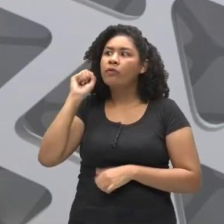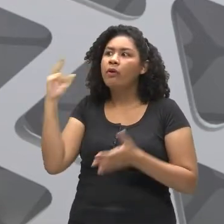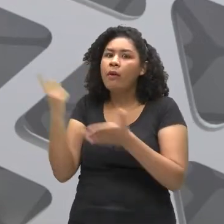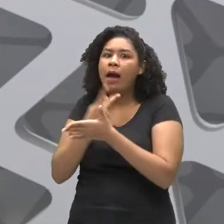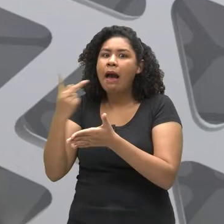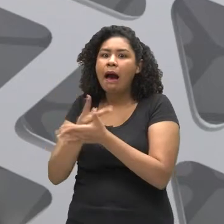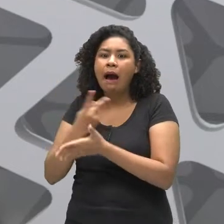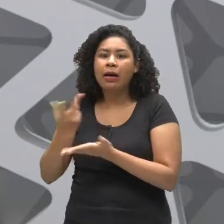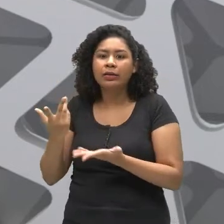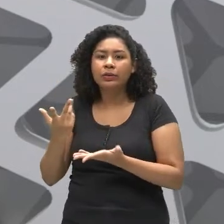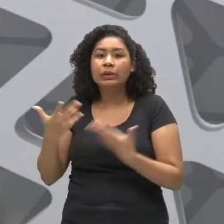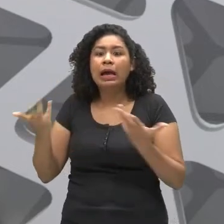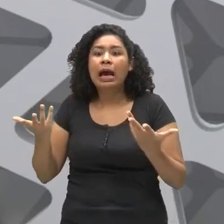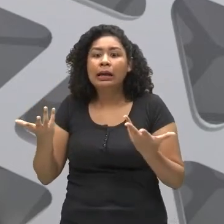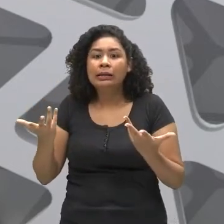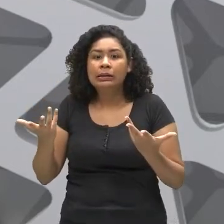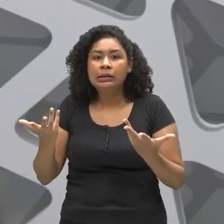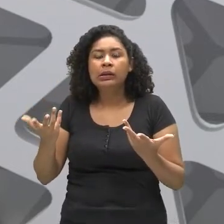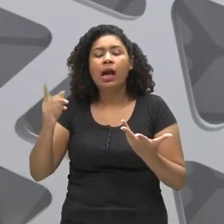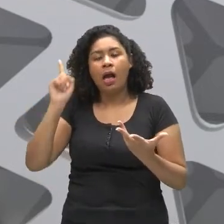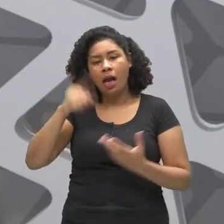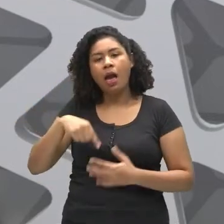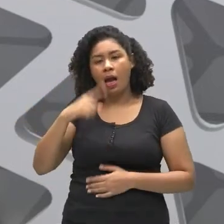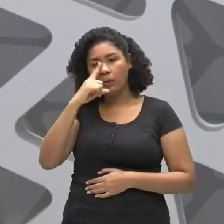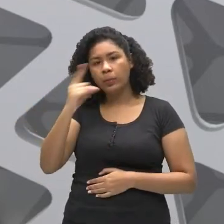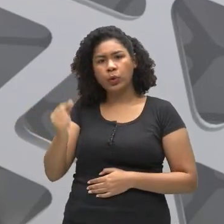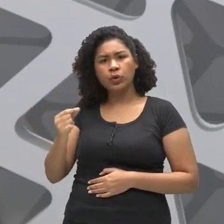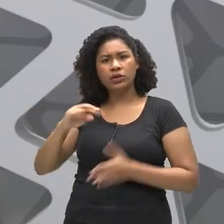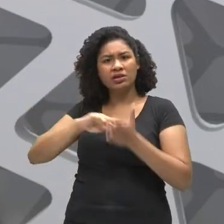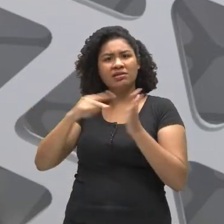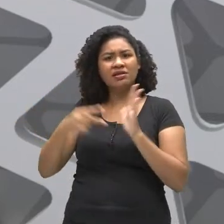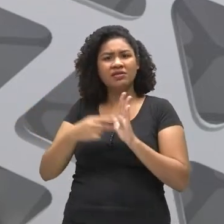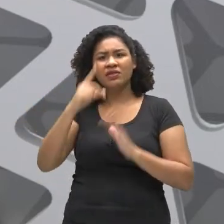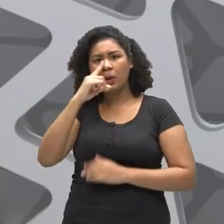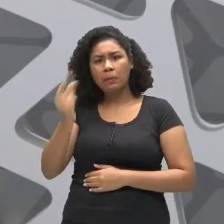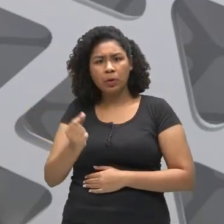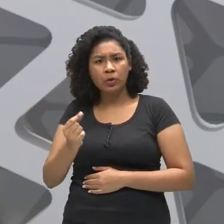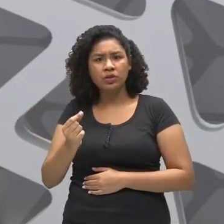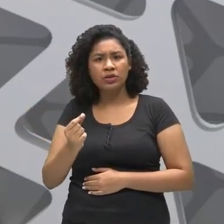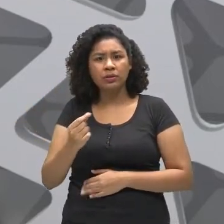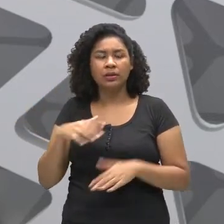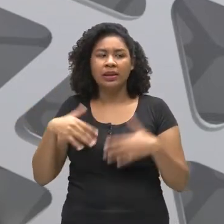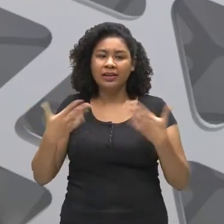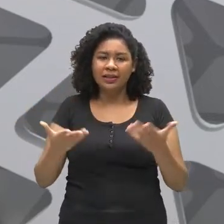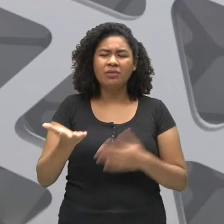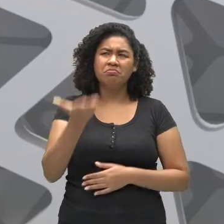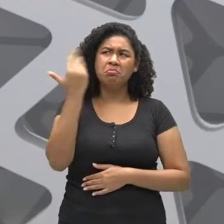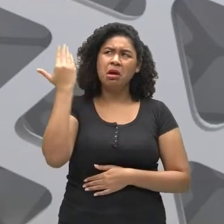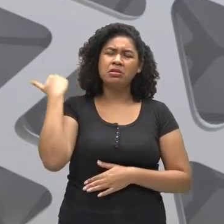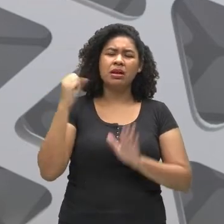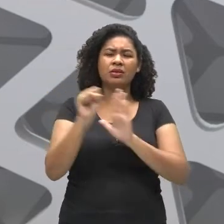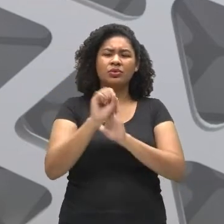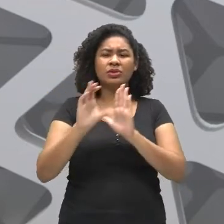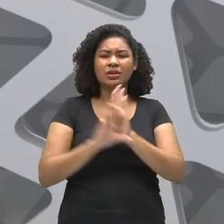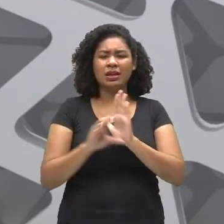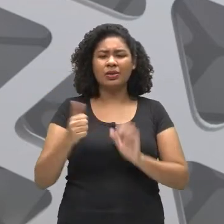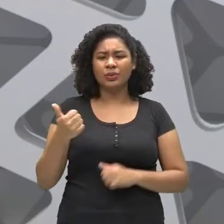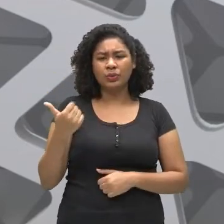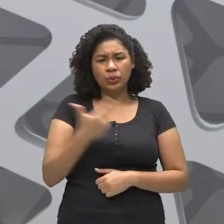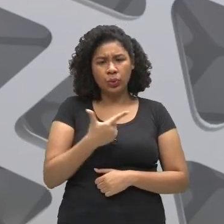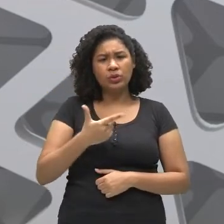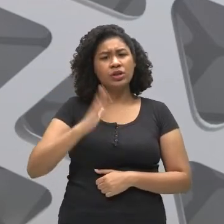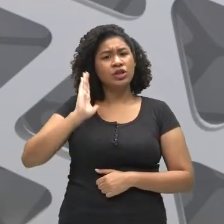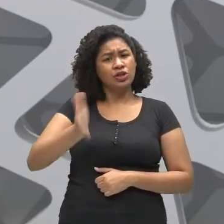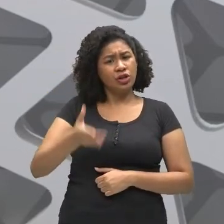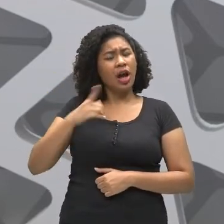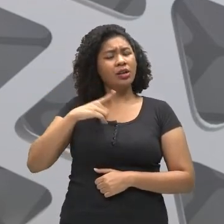cabeças de gato. Ai, meu Deus, isso é uma bruxaria. Como assim vai matar um animal? Então, lá no século XII, a igreja já tinha esse tribunal.